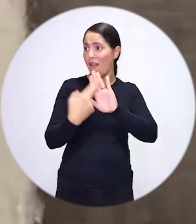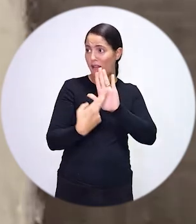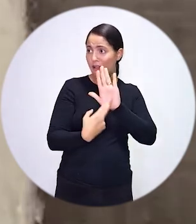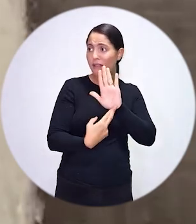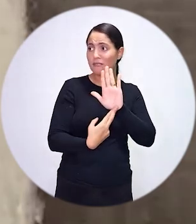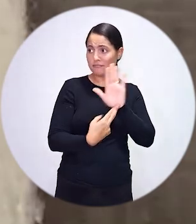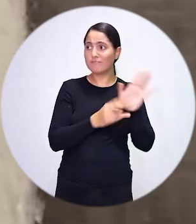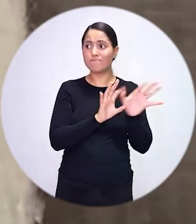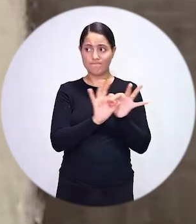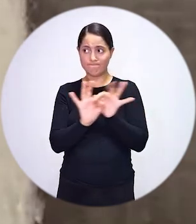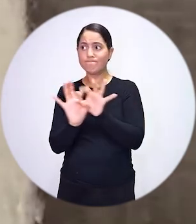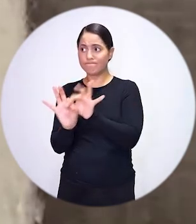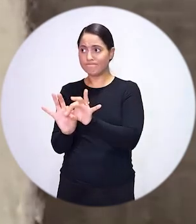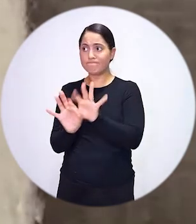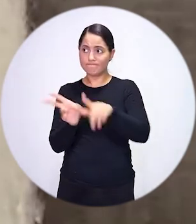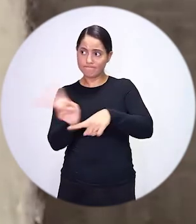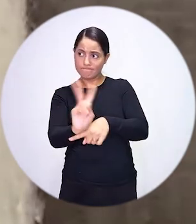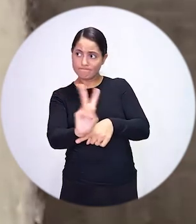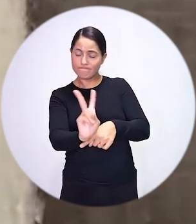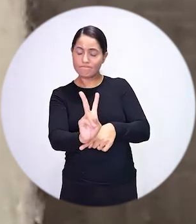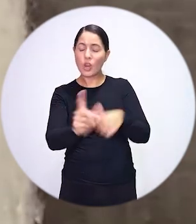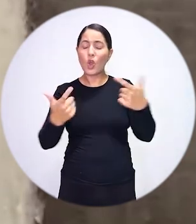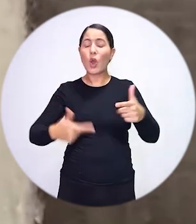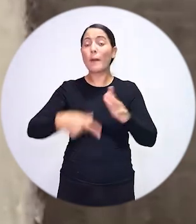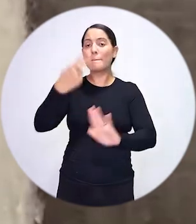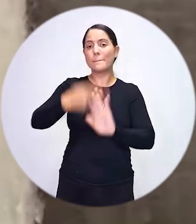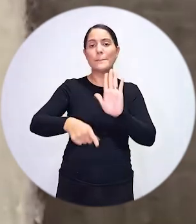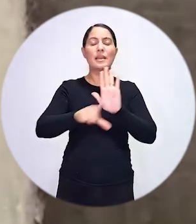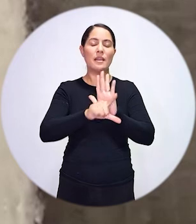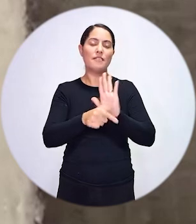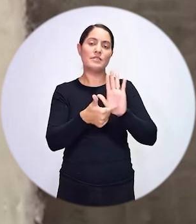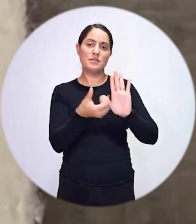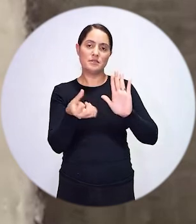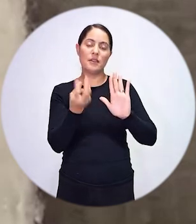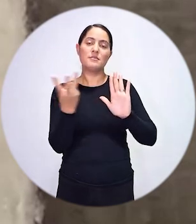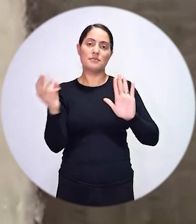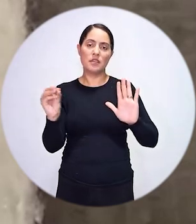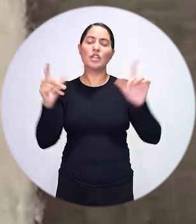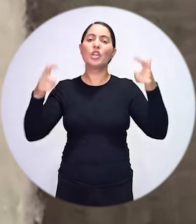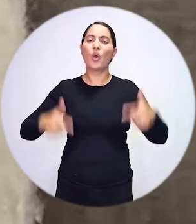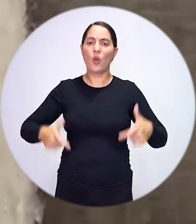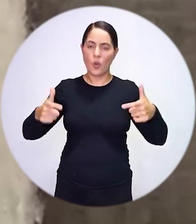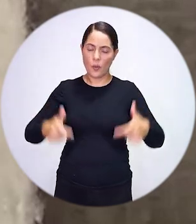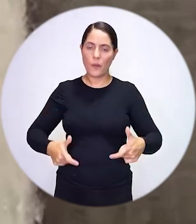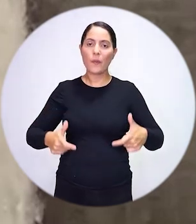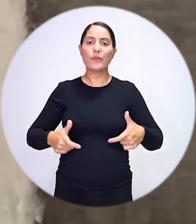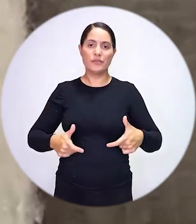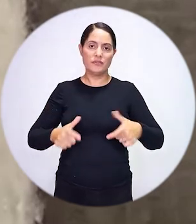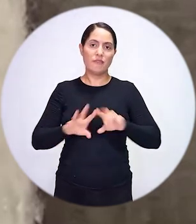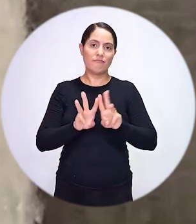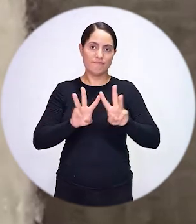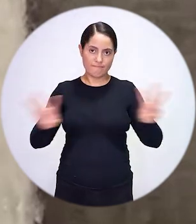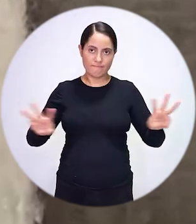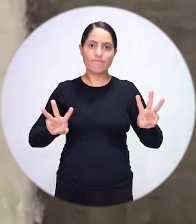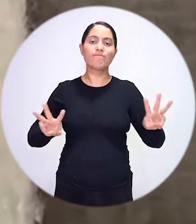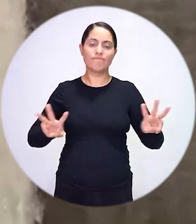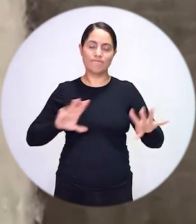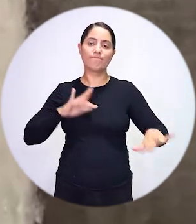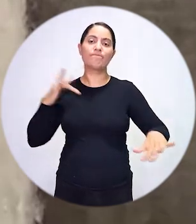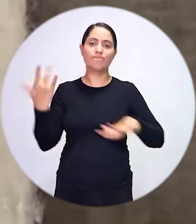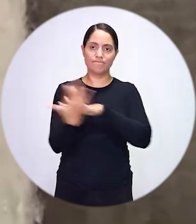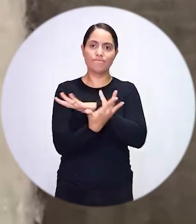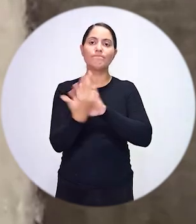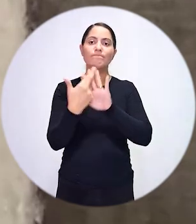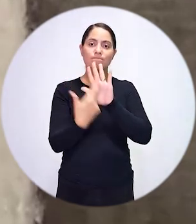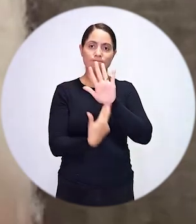regular, deverá aparecer como autoridade supervisora no PL 2630 de regulação das plataformas. Então, a comissão